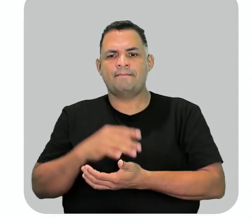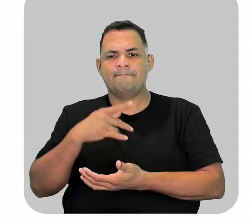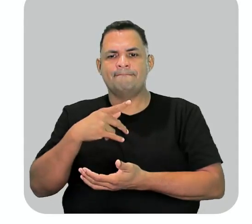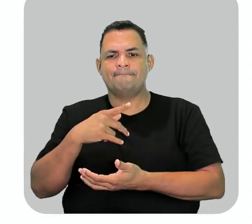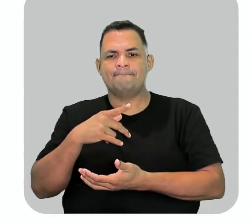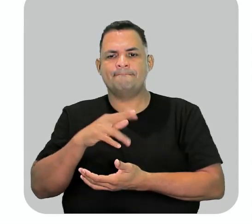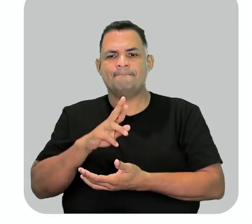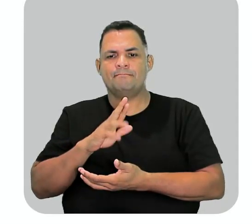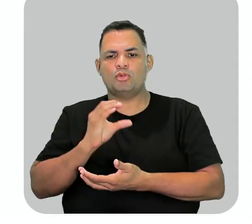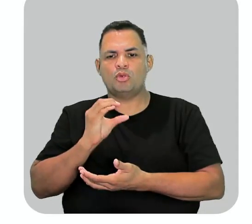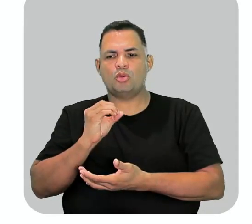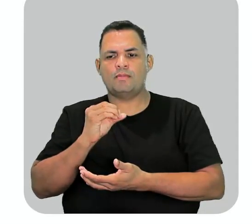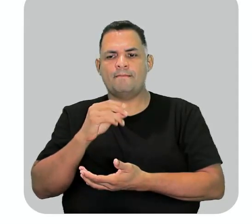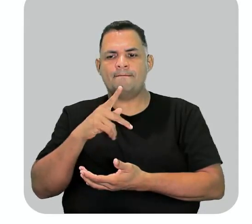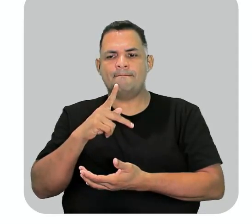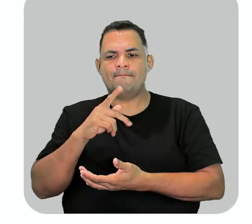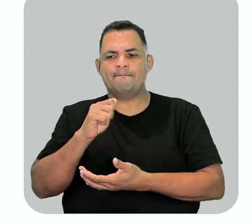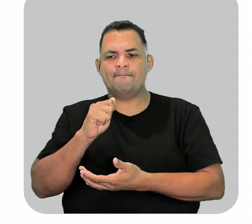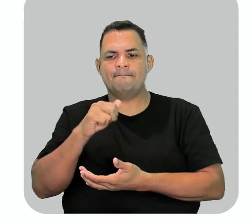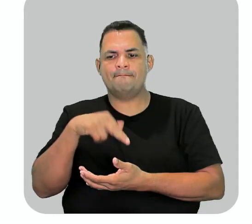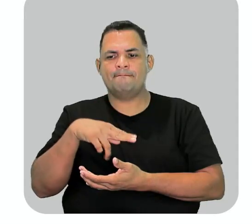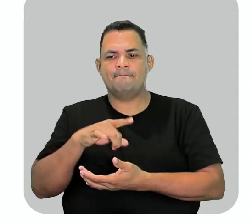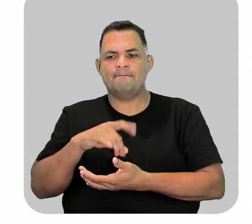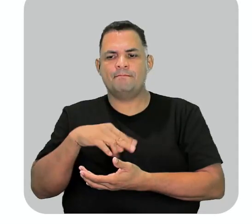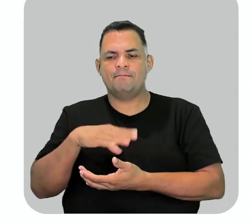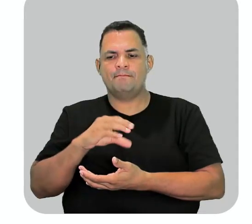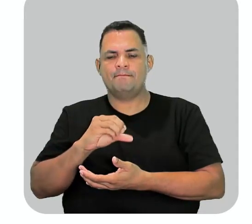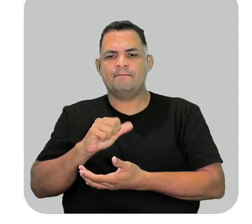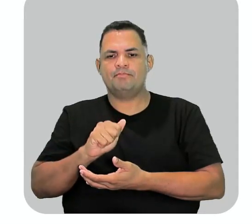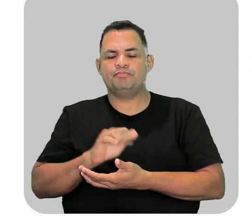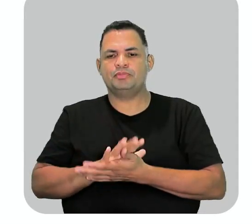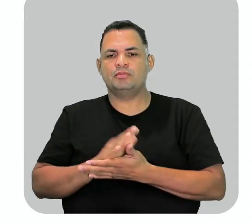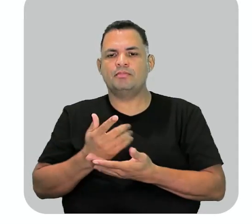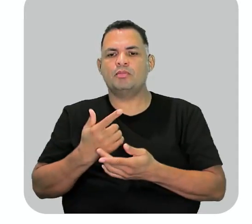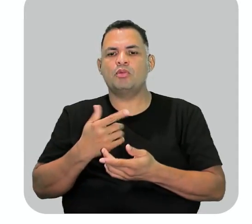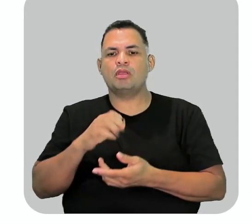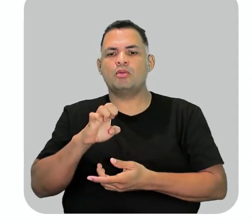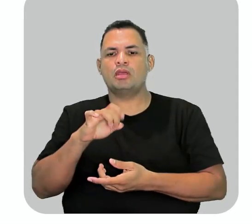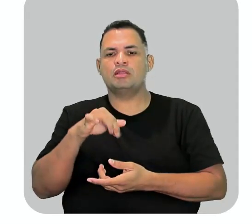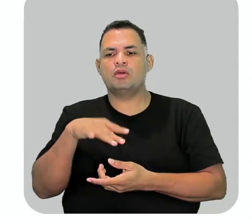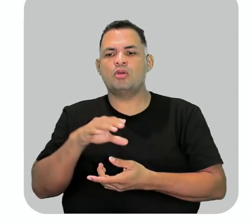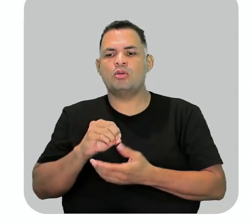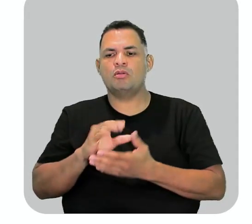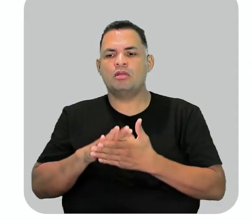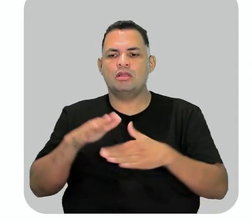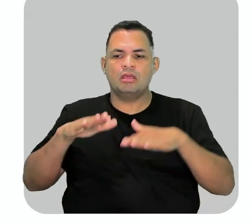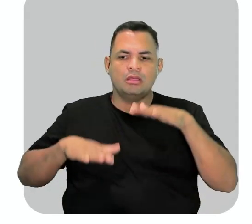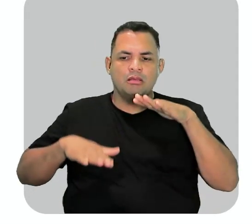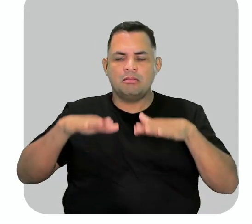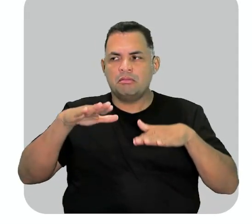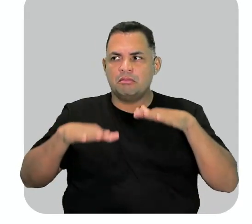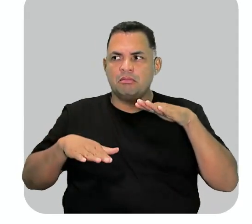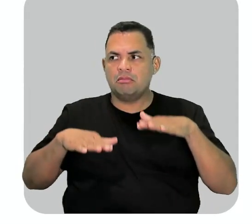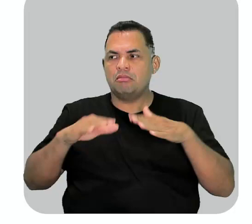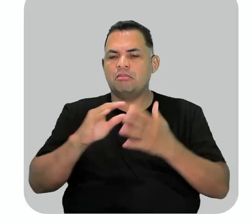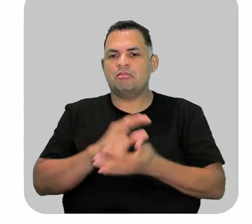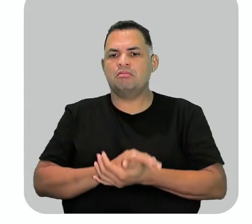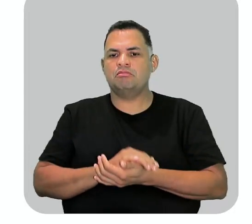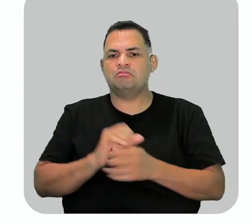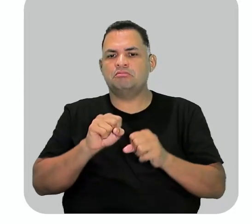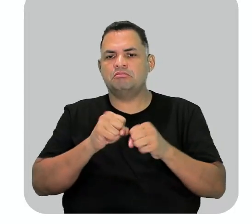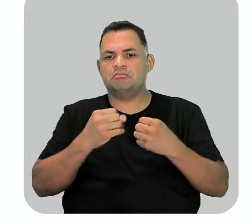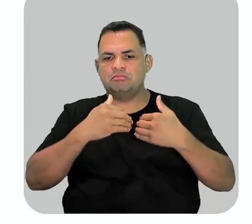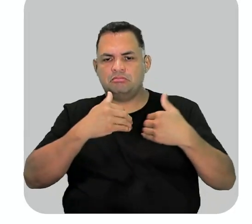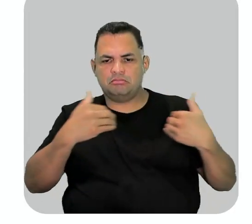propanona. Por quê? Porque aqui o enol, ó, ele é instável. E aí a gente vai ter aquela questão da quebra